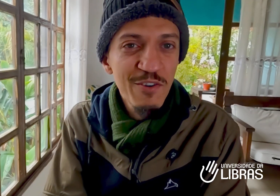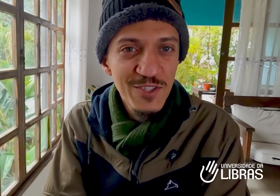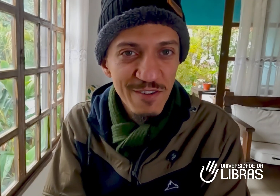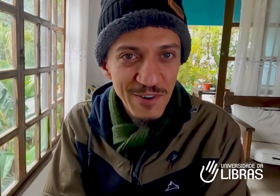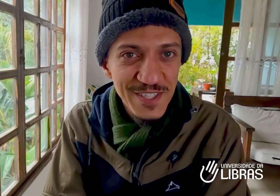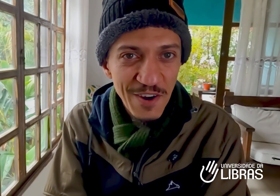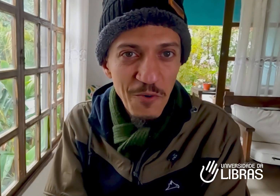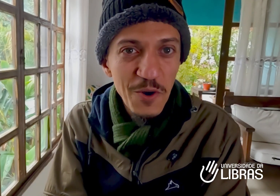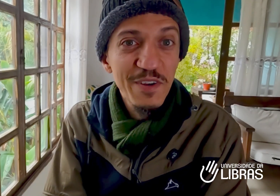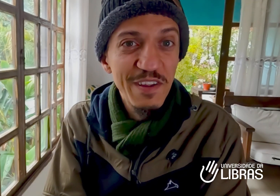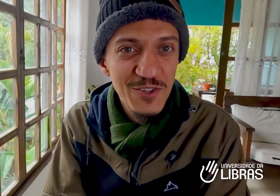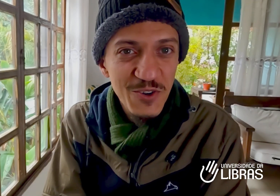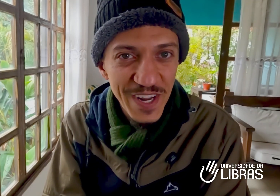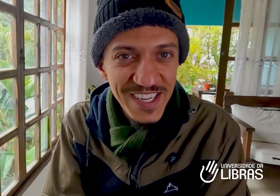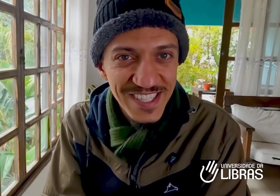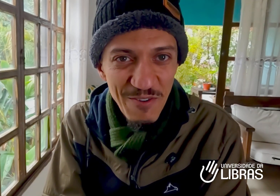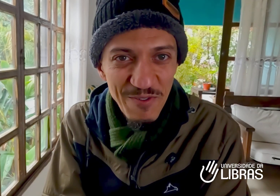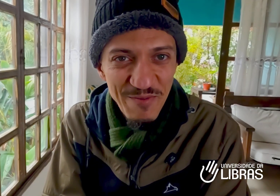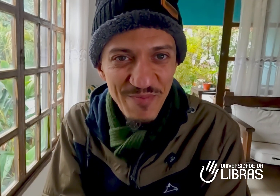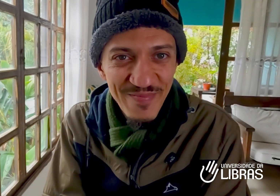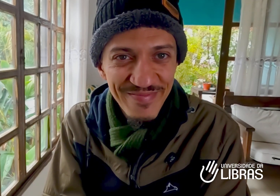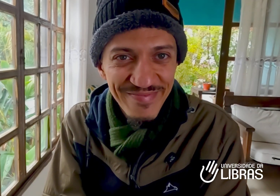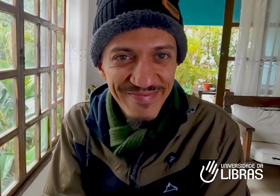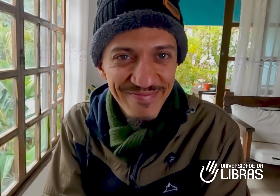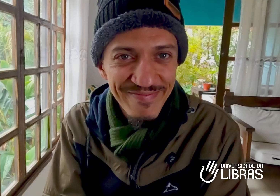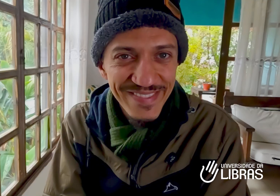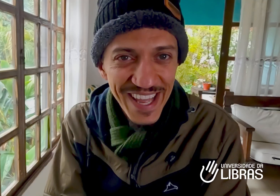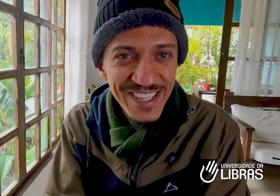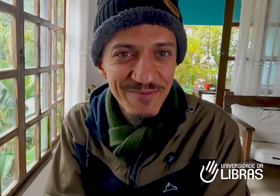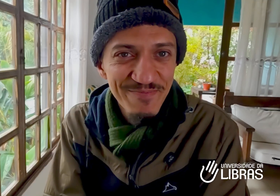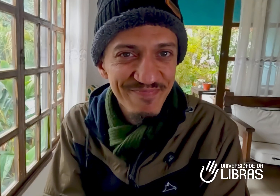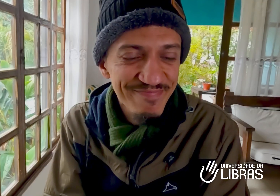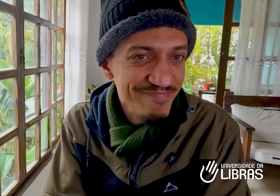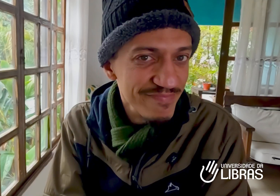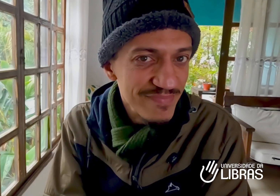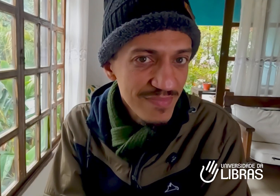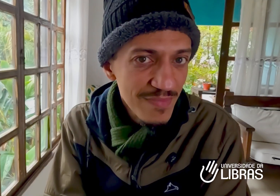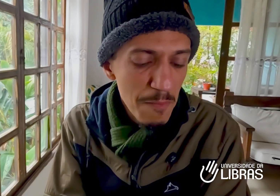outro nível de evolução, um outro nível de conexão. Entende?